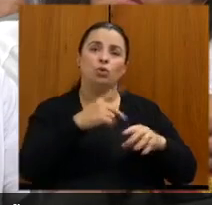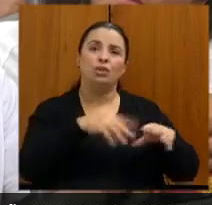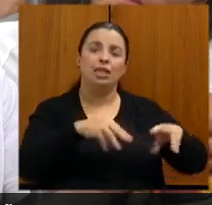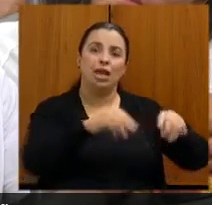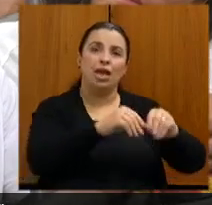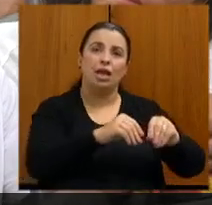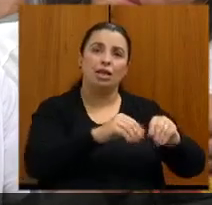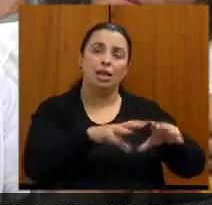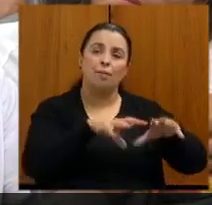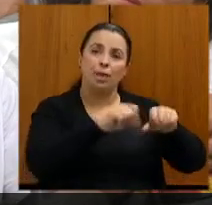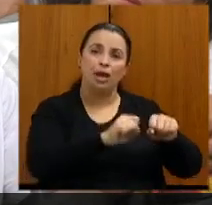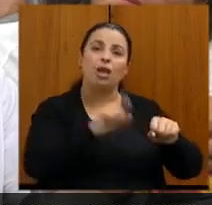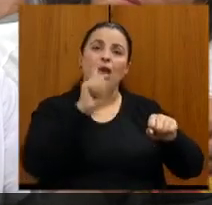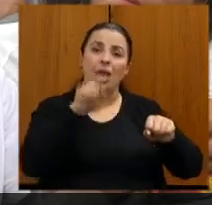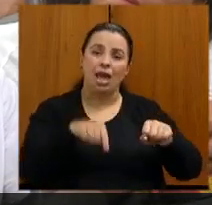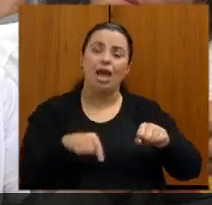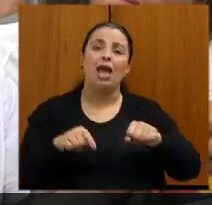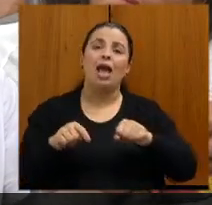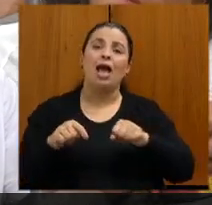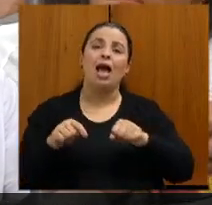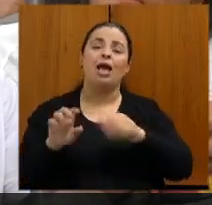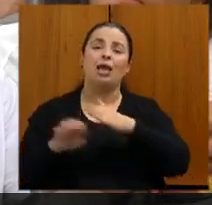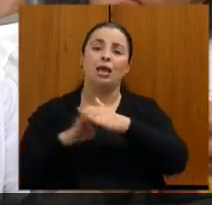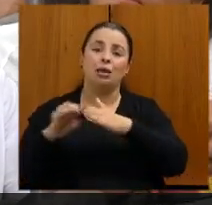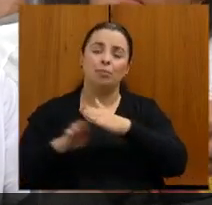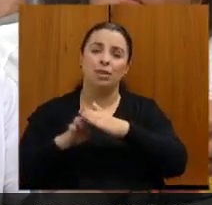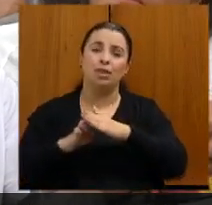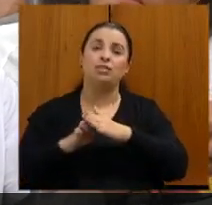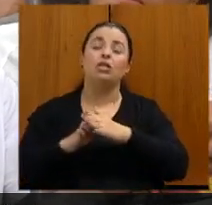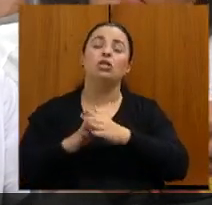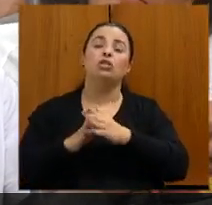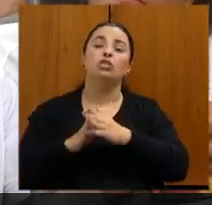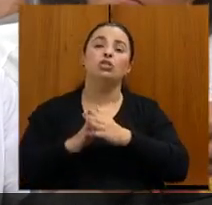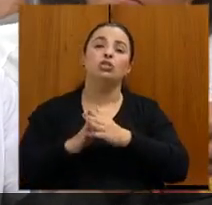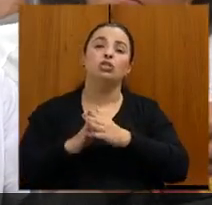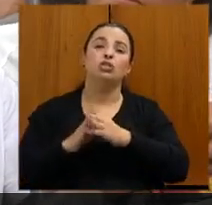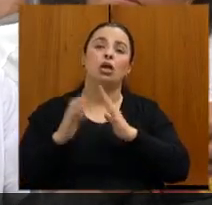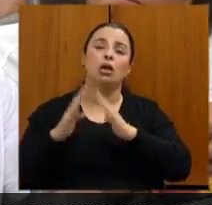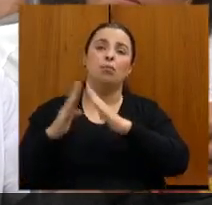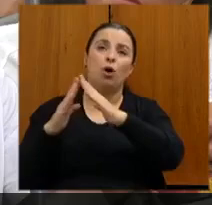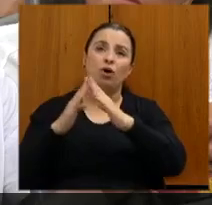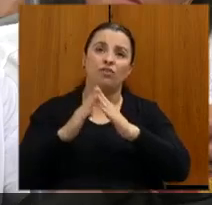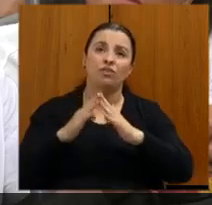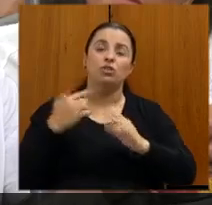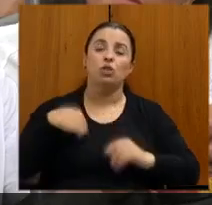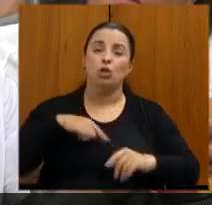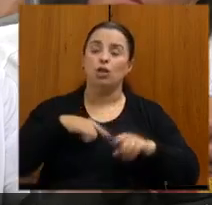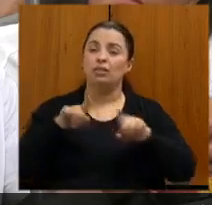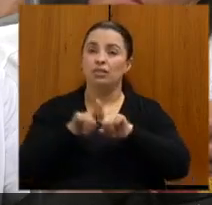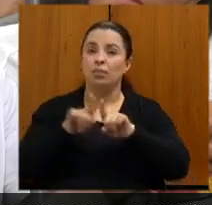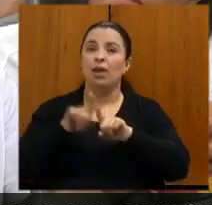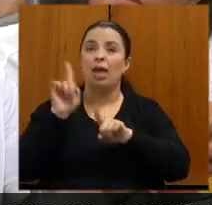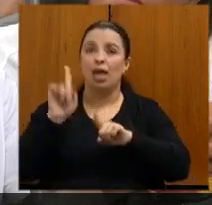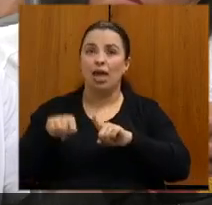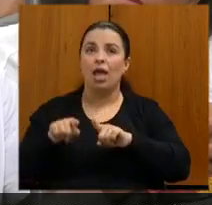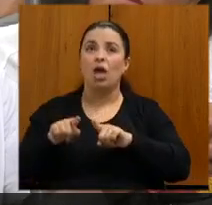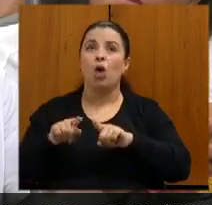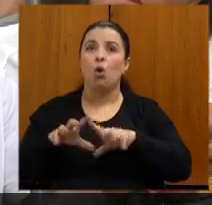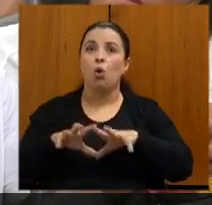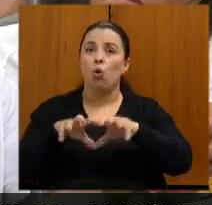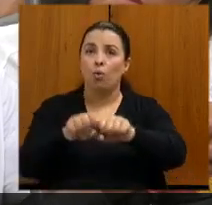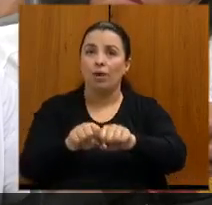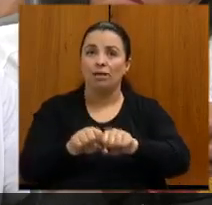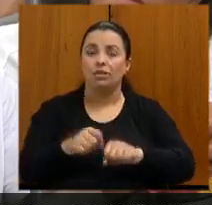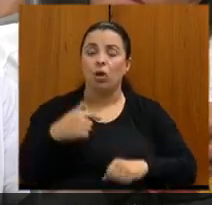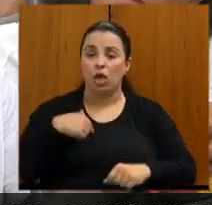são a imobiliária nós nós também estamos na ocupação eu moro na ocupação que a